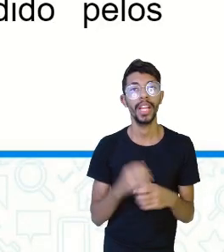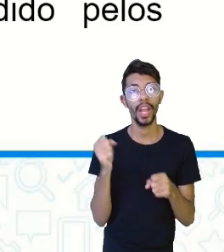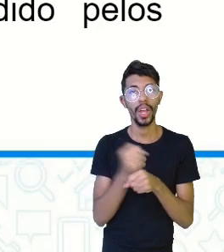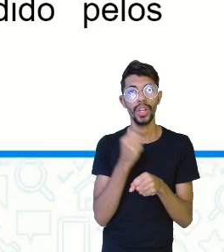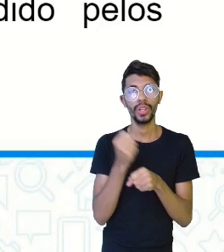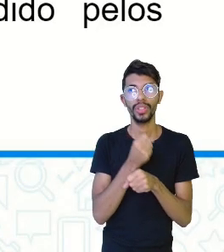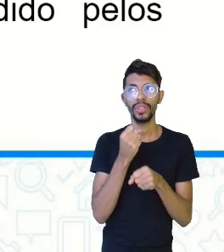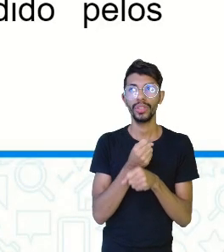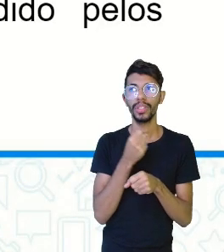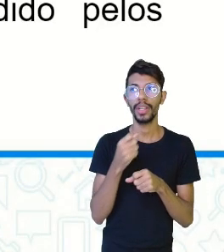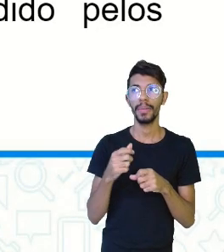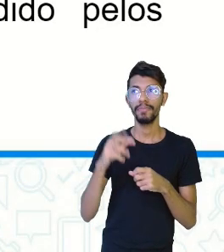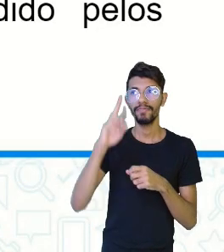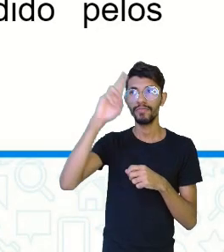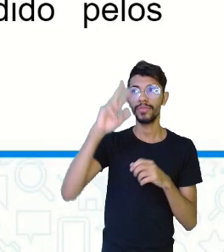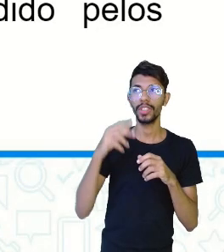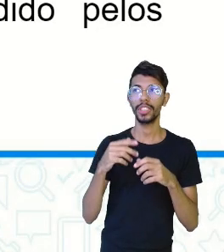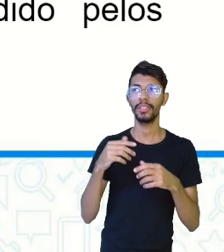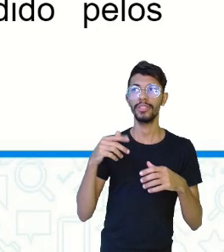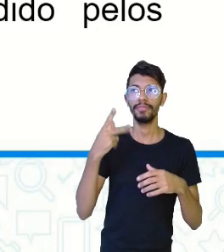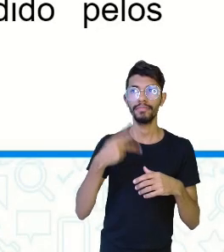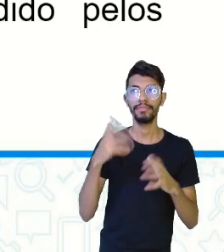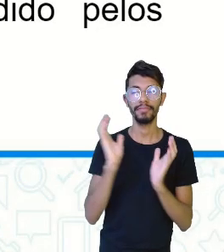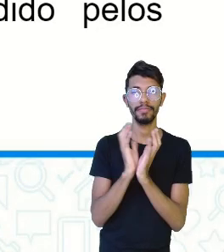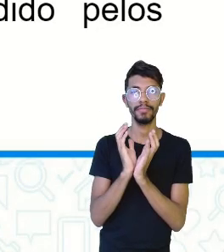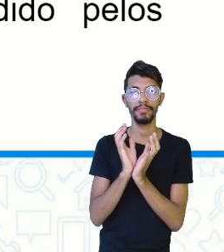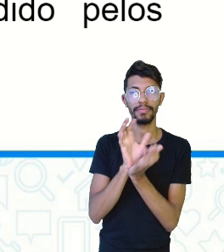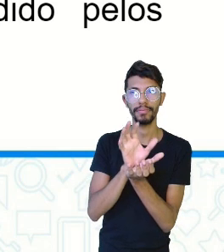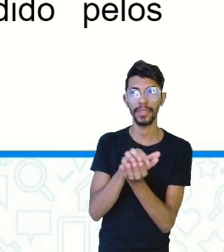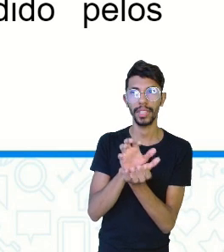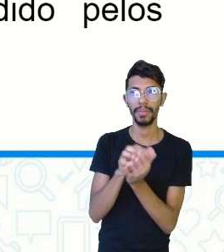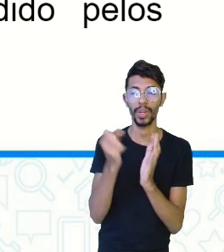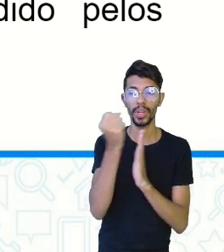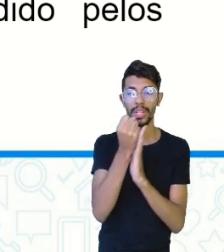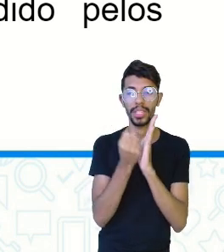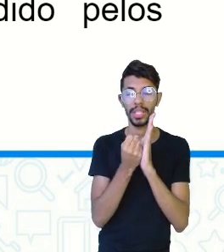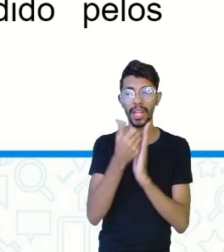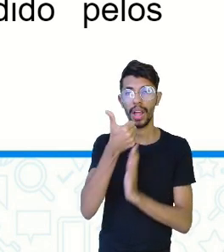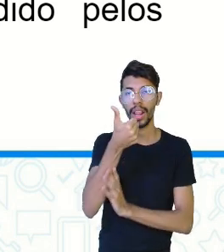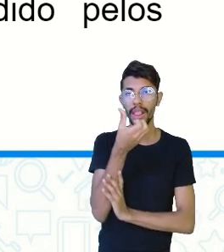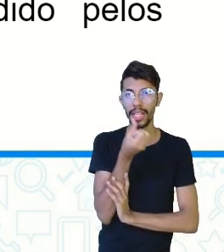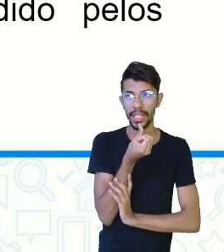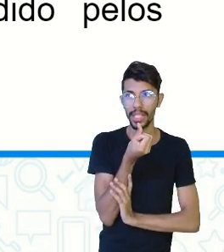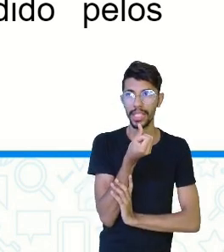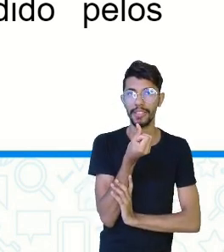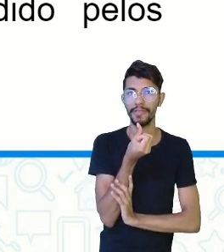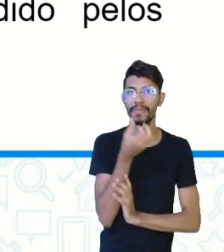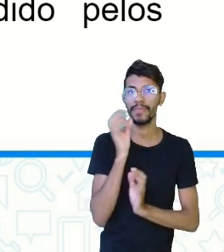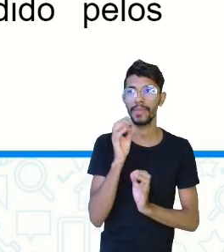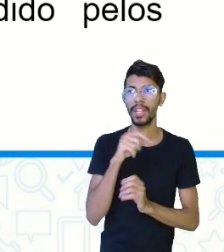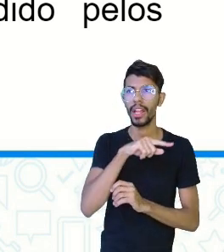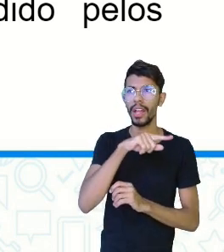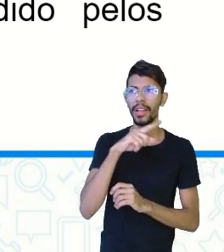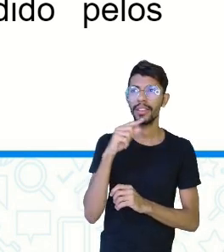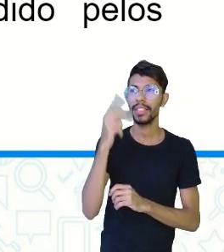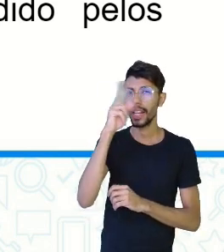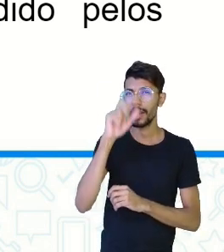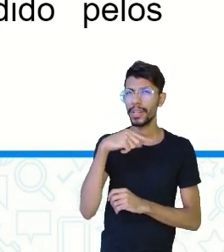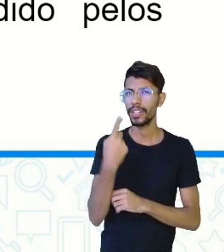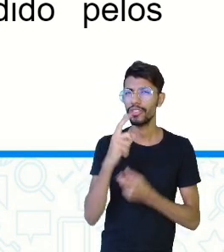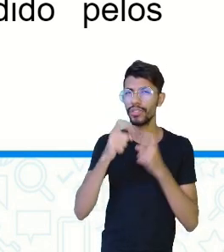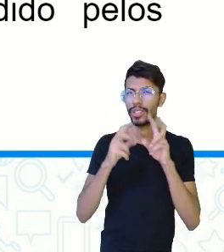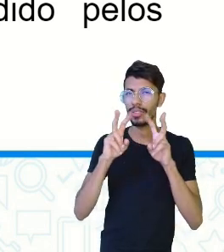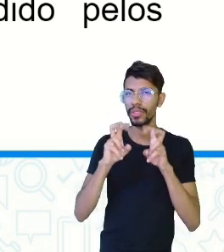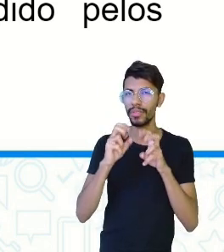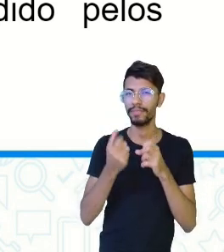construído pelos donatários da capitania de Pernambuco no século XVI. Lembra que a gente falou sobre a questão dos números romanos.